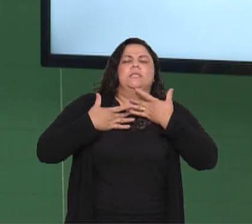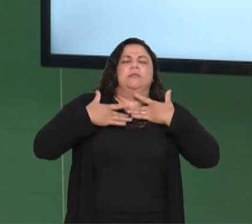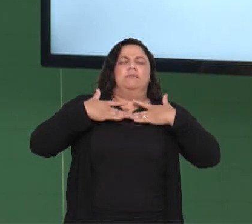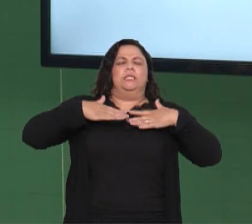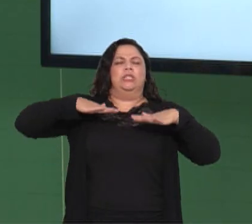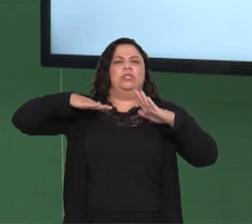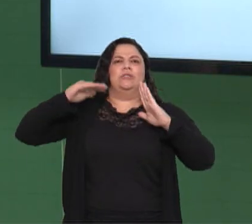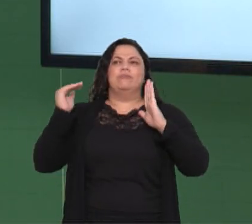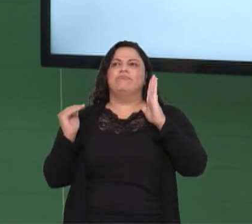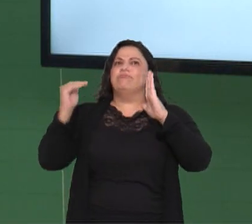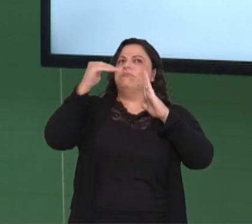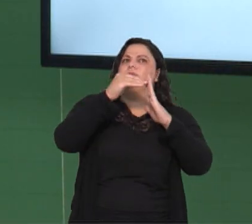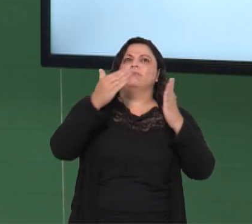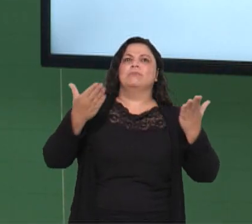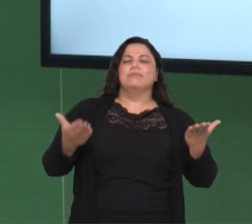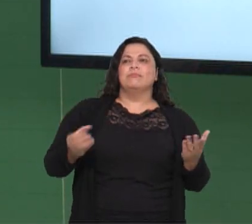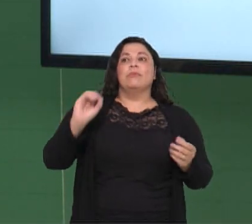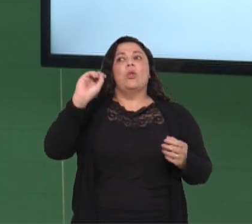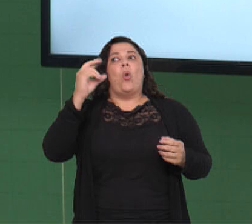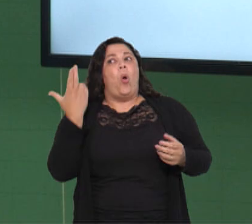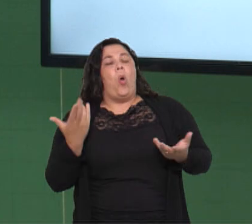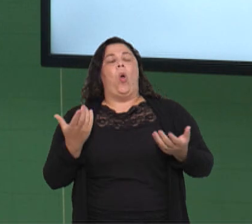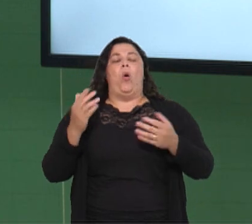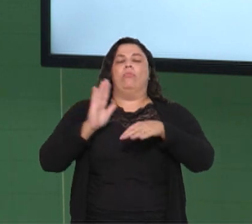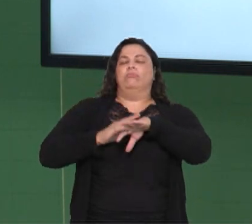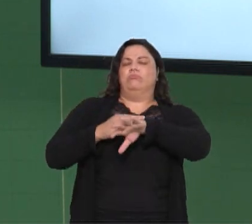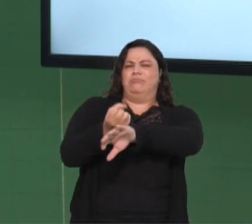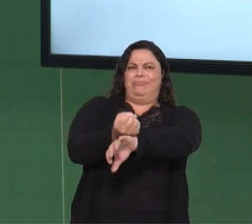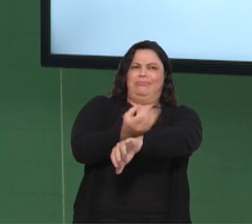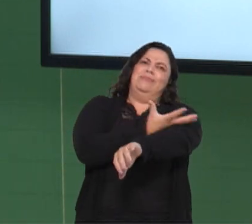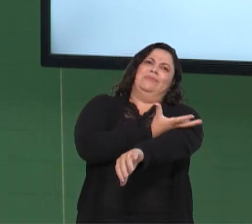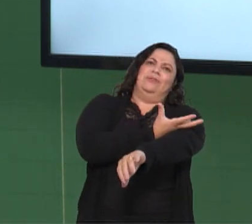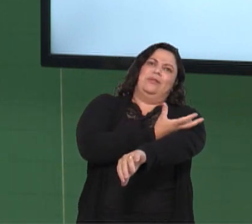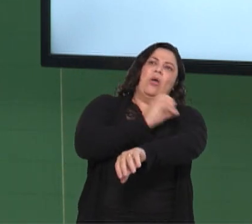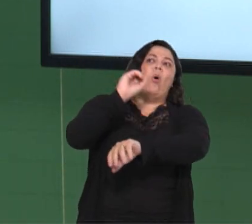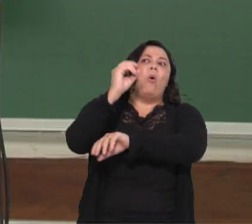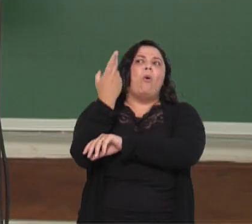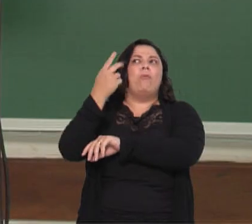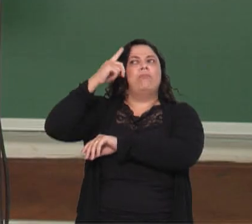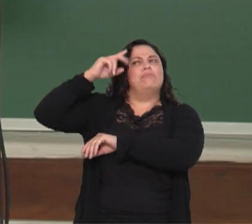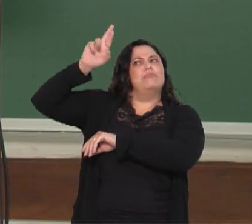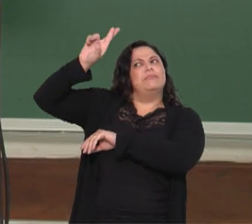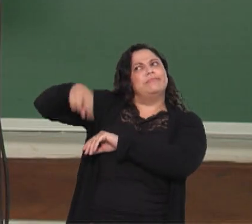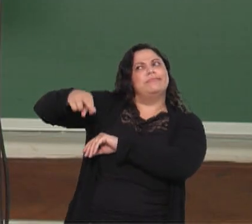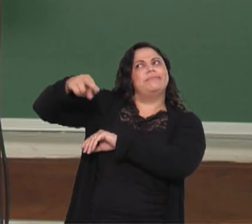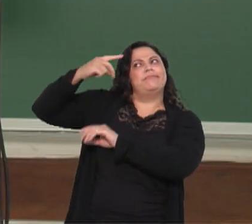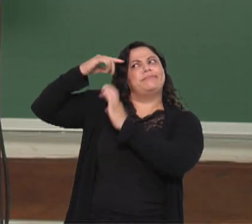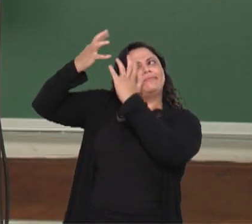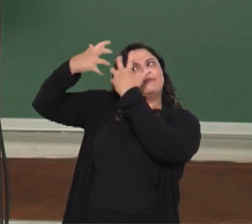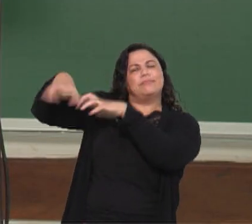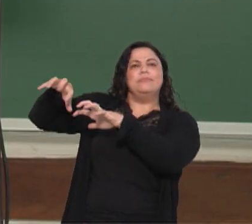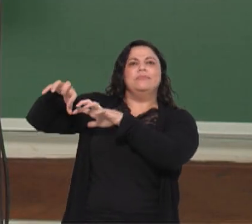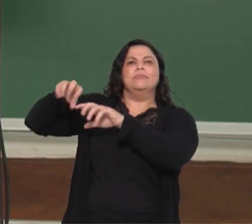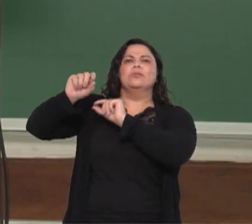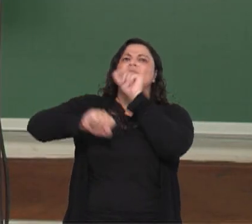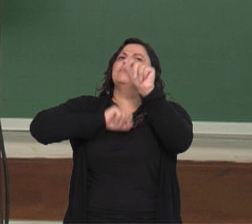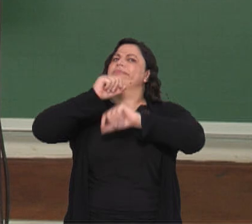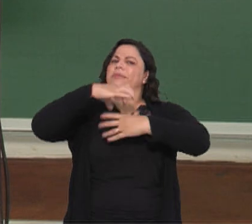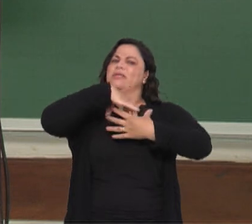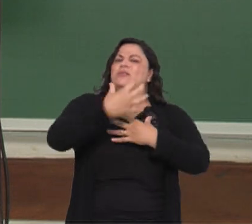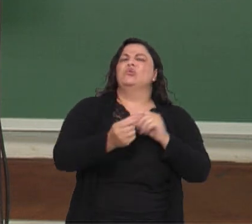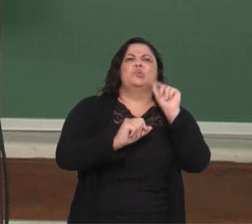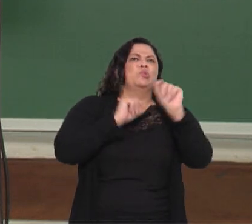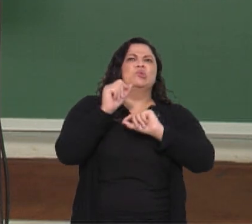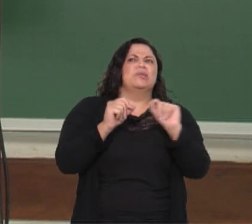fala mais alto? Ou você é mais emocional? Ou você é mais racional? Quando você vai ter que agir, você vai ser guiado pelo quê?